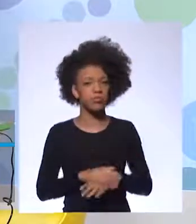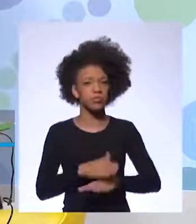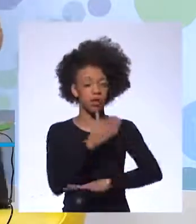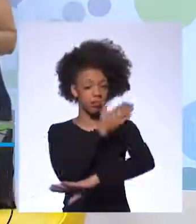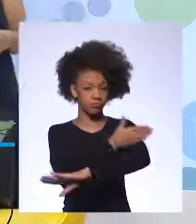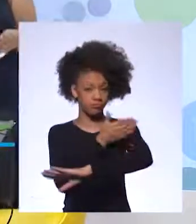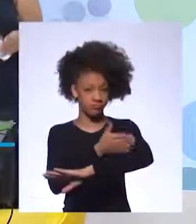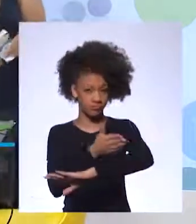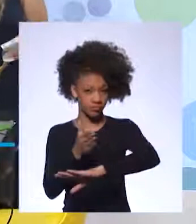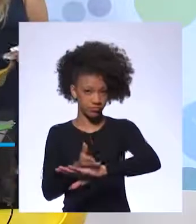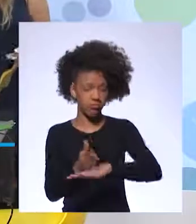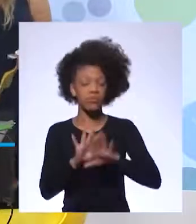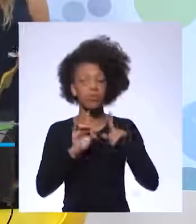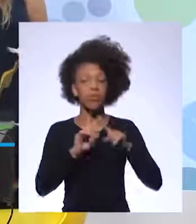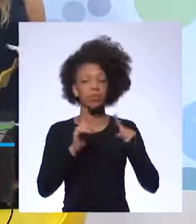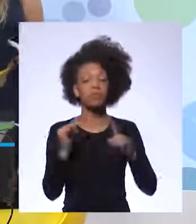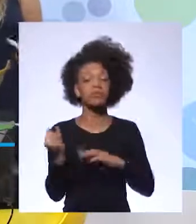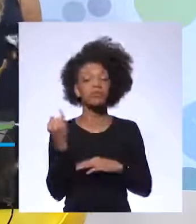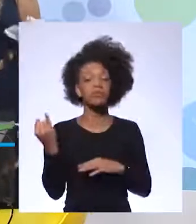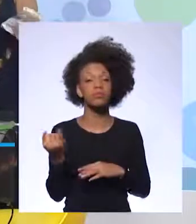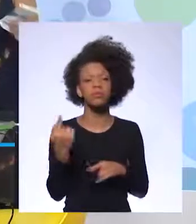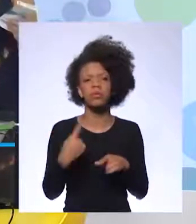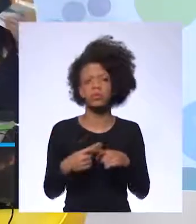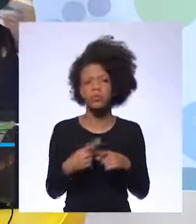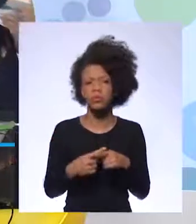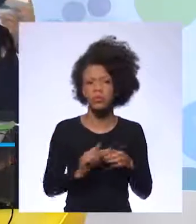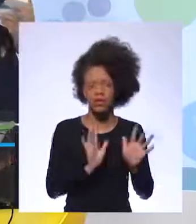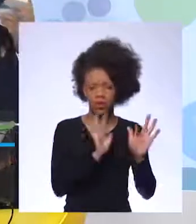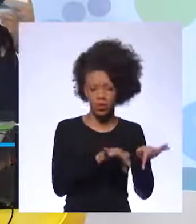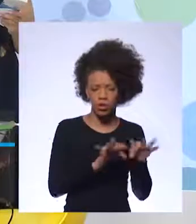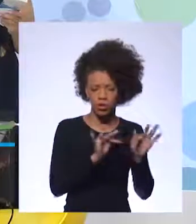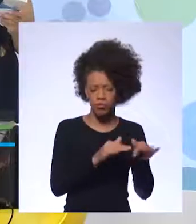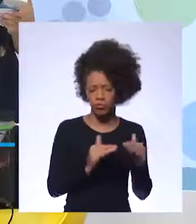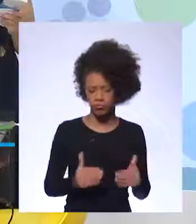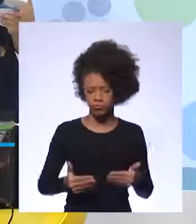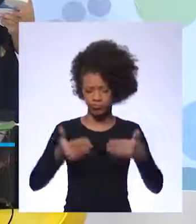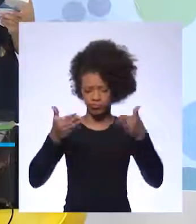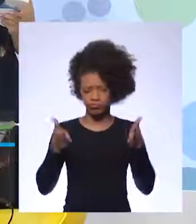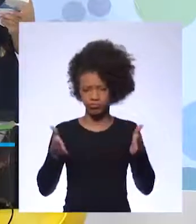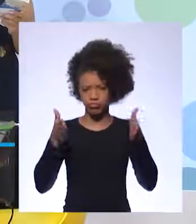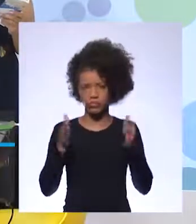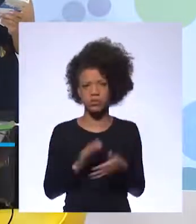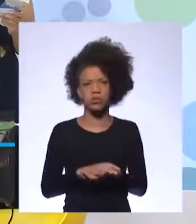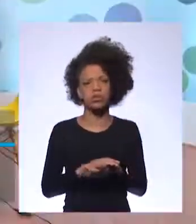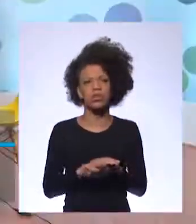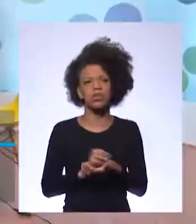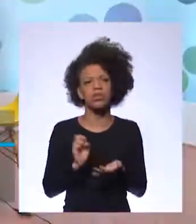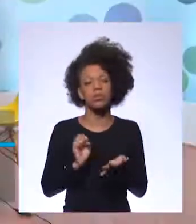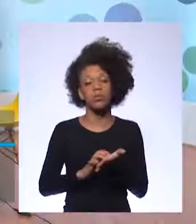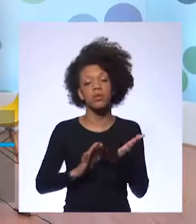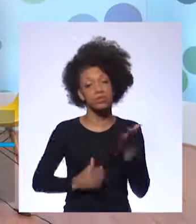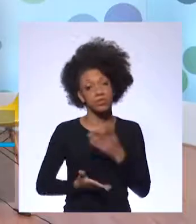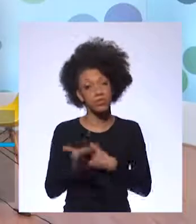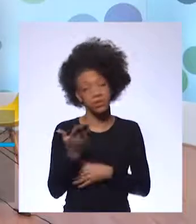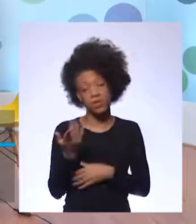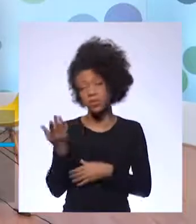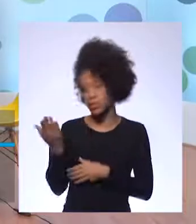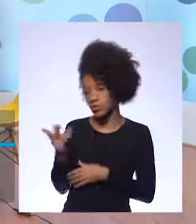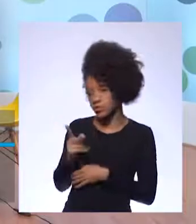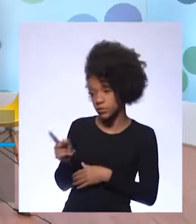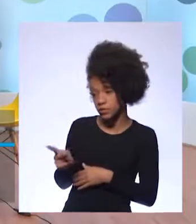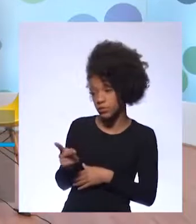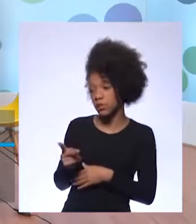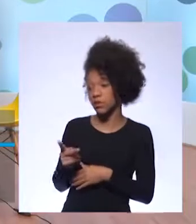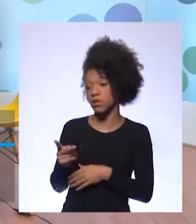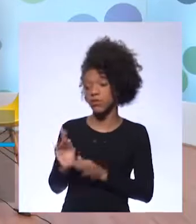mas é importante vocês perceberem por quê que os fios foram humorados Está bem eu vou deixar uma atividade por enquanto você termina de